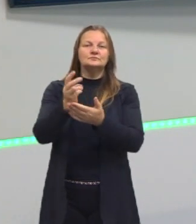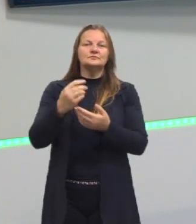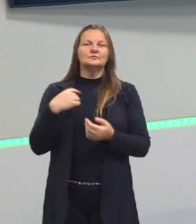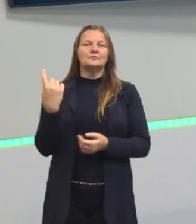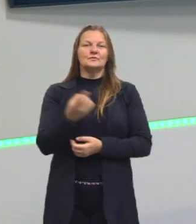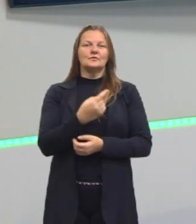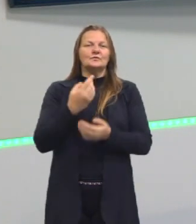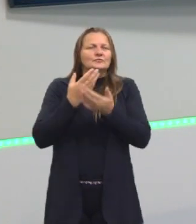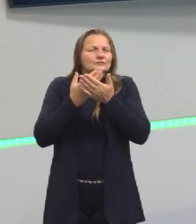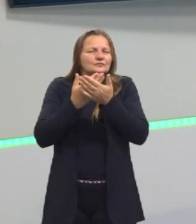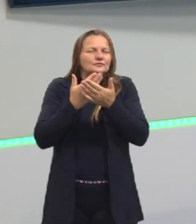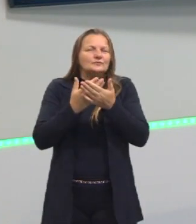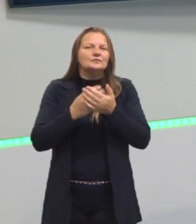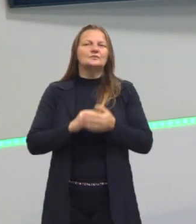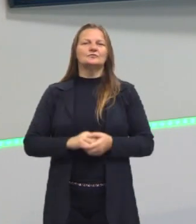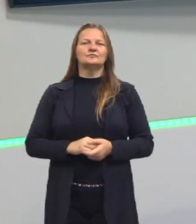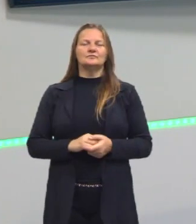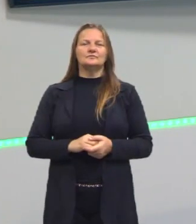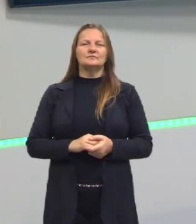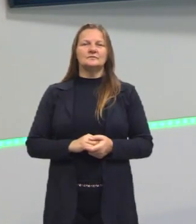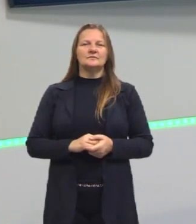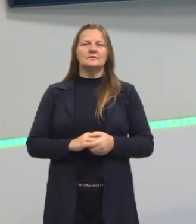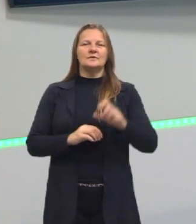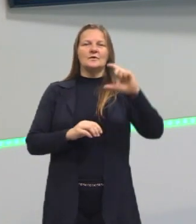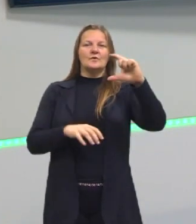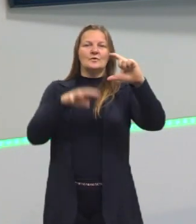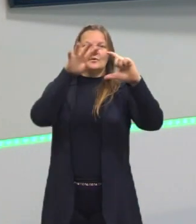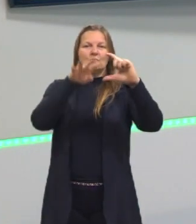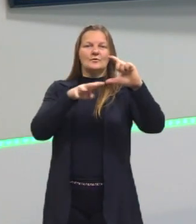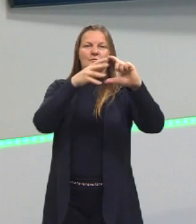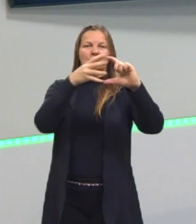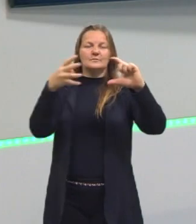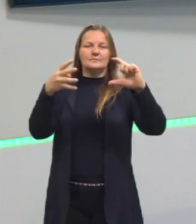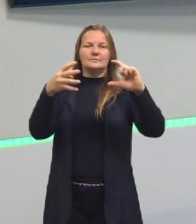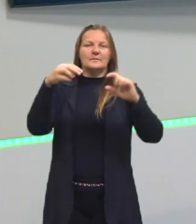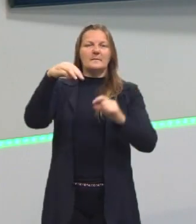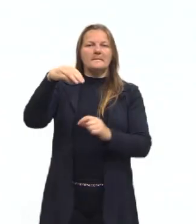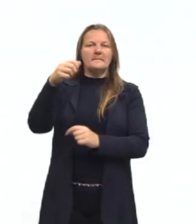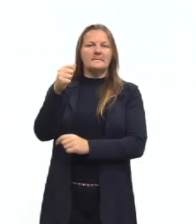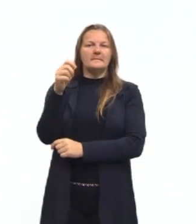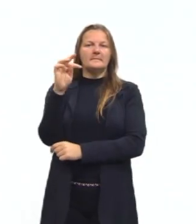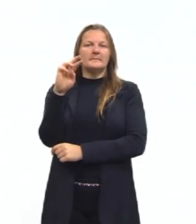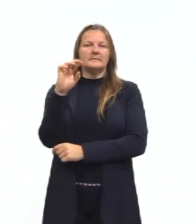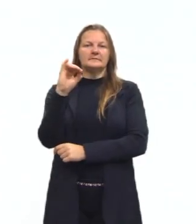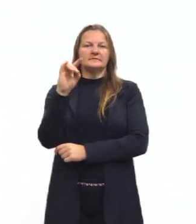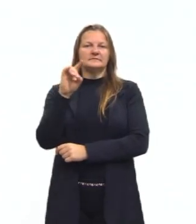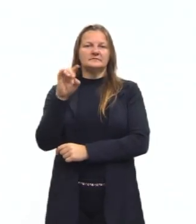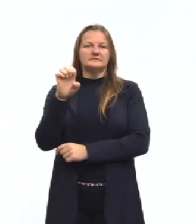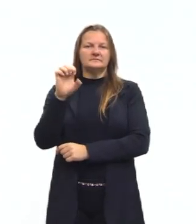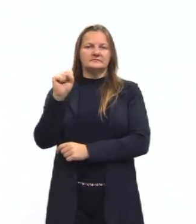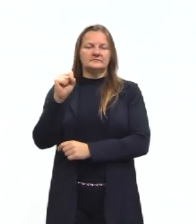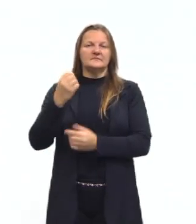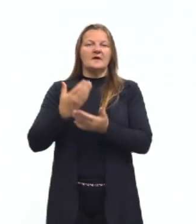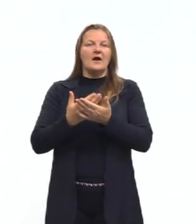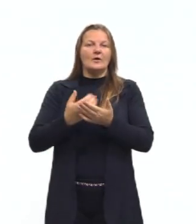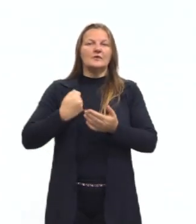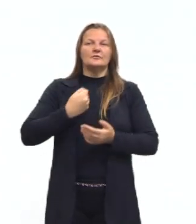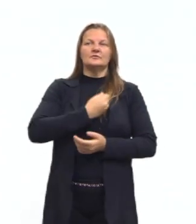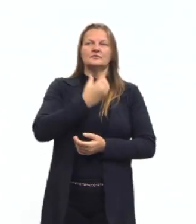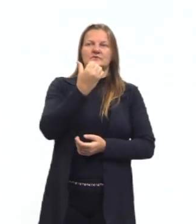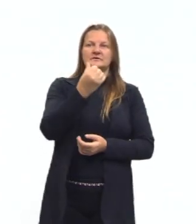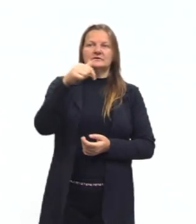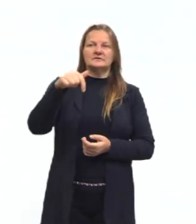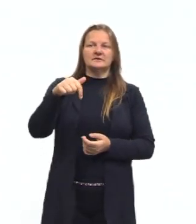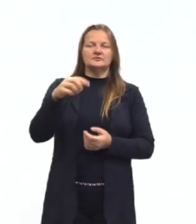nossos estudos sobre matrizes. Agora, nós vamos para a aula 67, Determinante